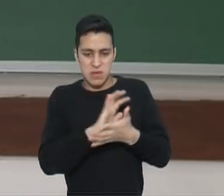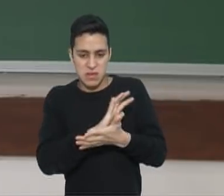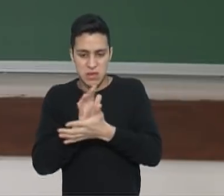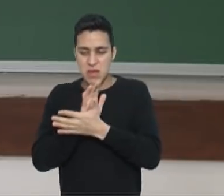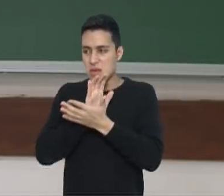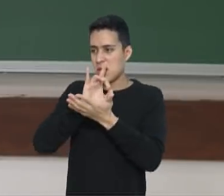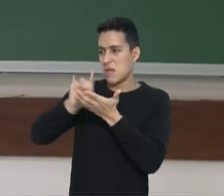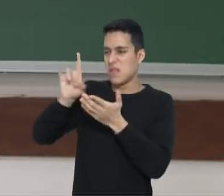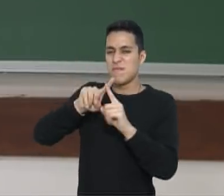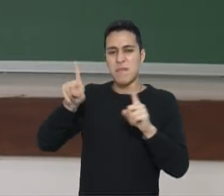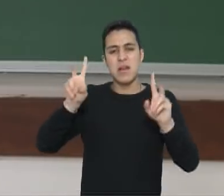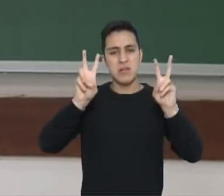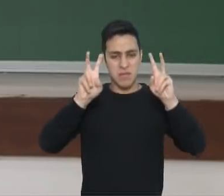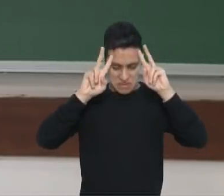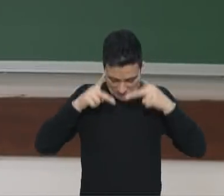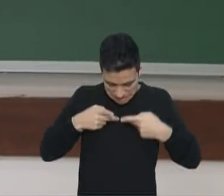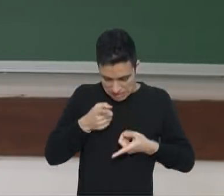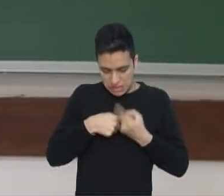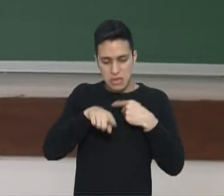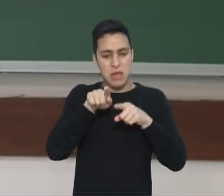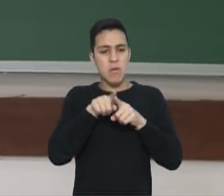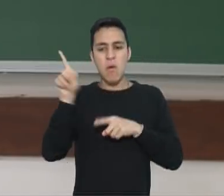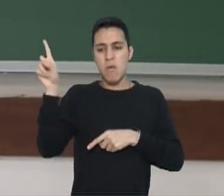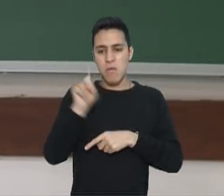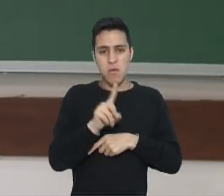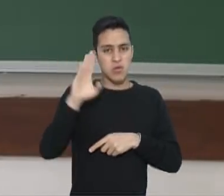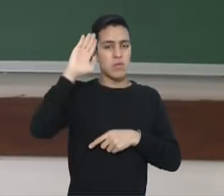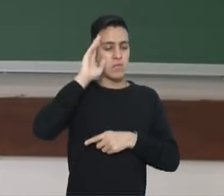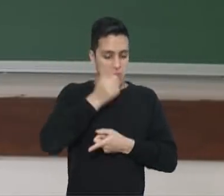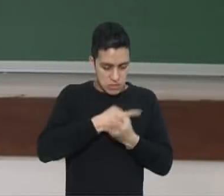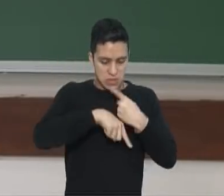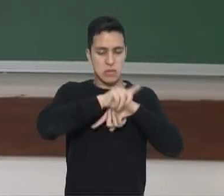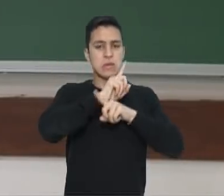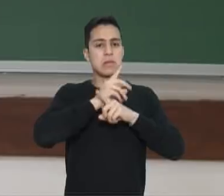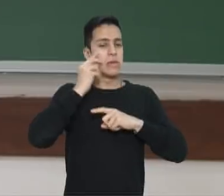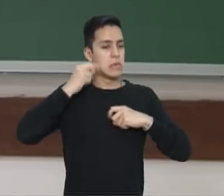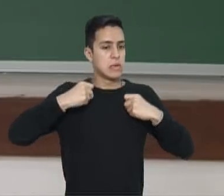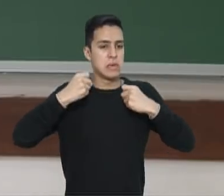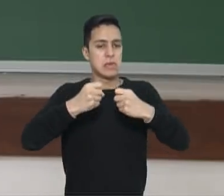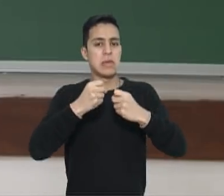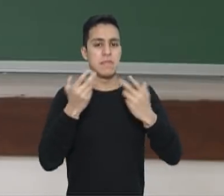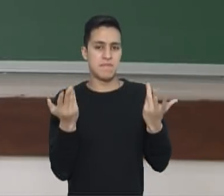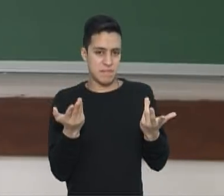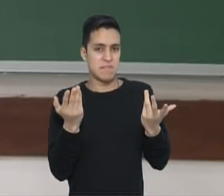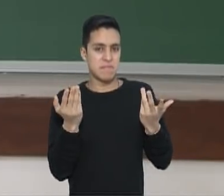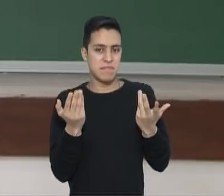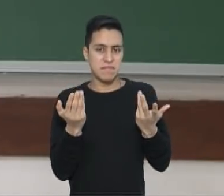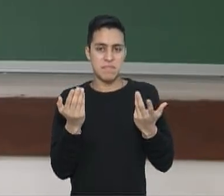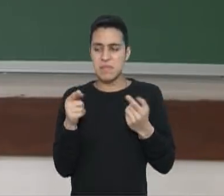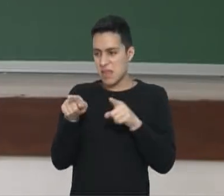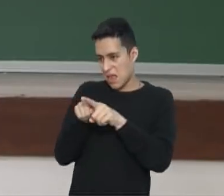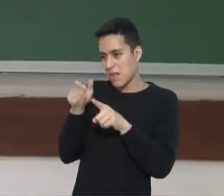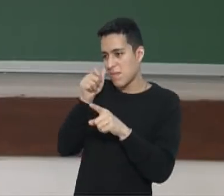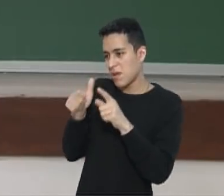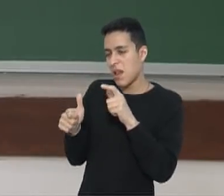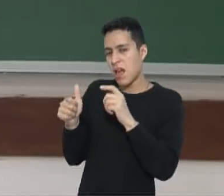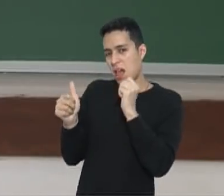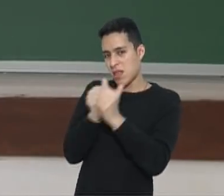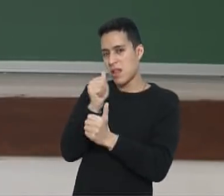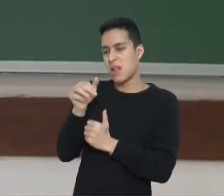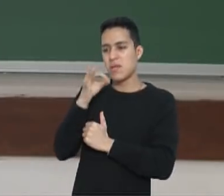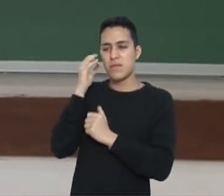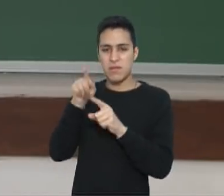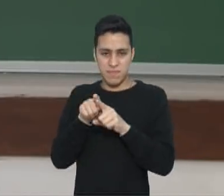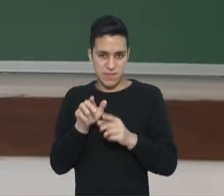um inimigo, mas em termos de autossuperação, como aquele soldado fez. Superou-se a si mesmo, essa atleta suíça também o fez.